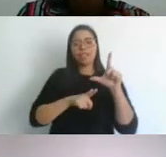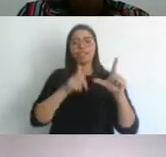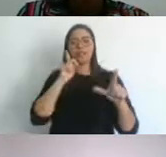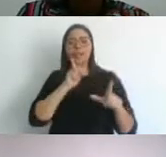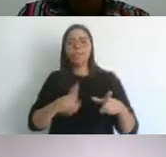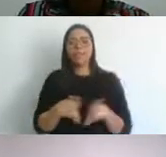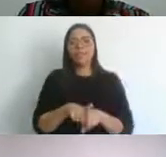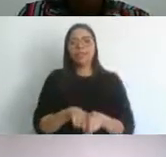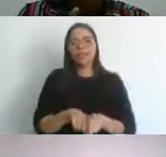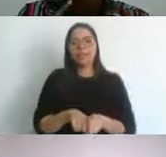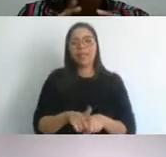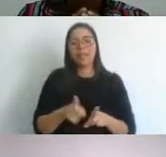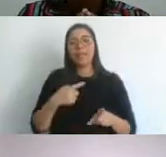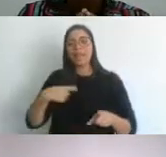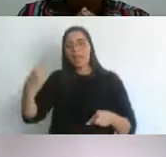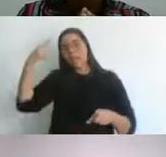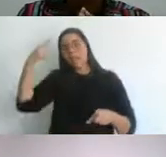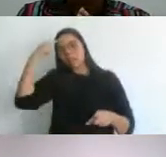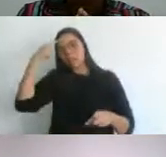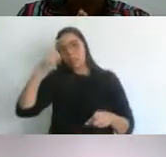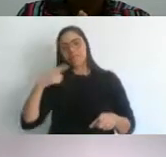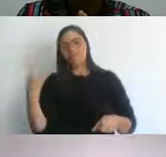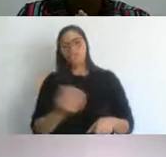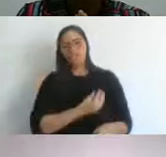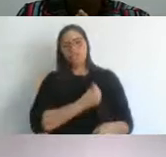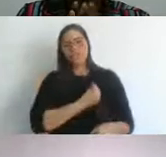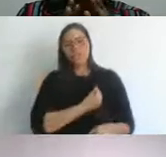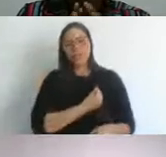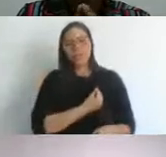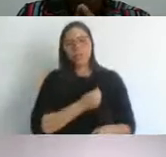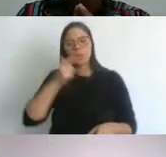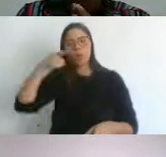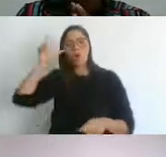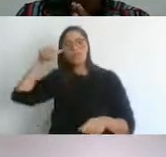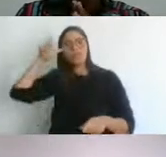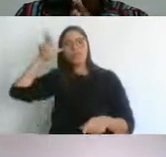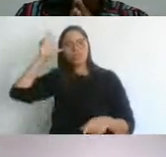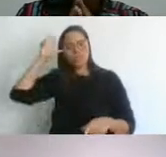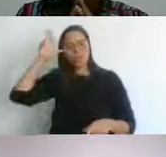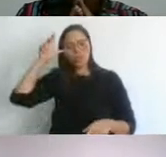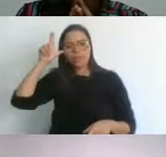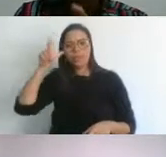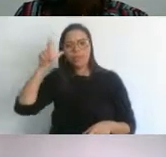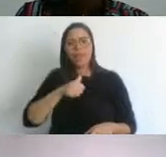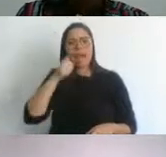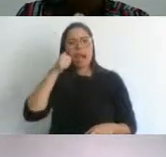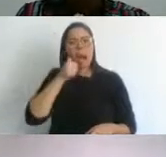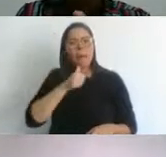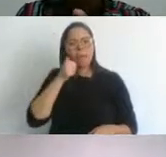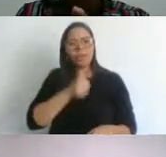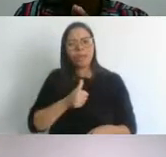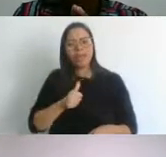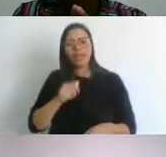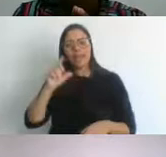Caribe também então ela pensa a gente tá vivendo as foi ontem antes de ontem o dia da mulher afro caribenha'